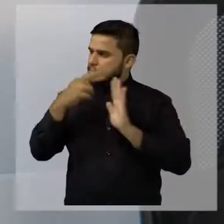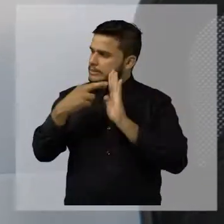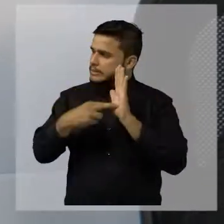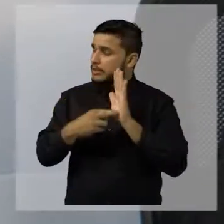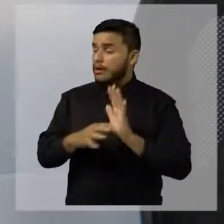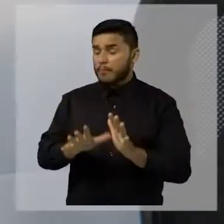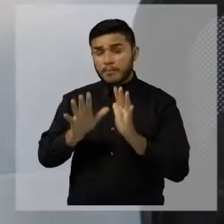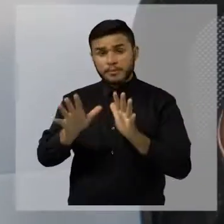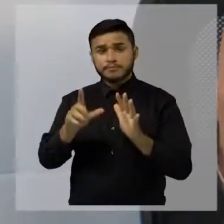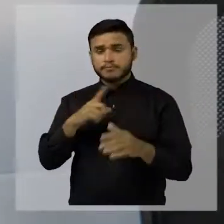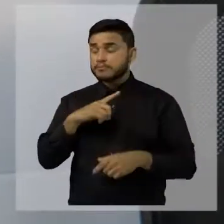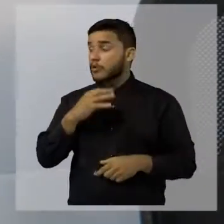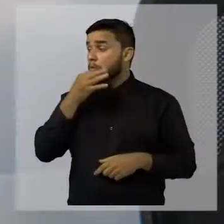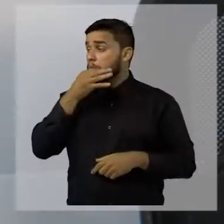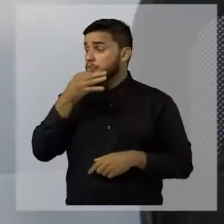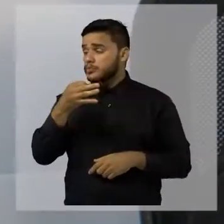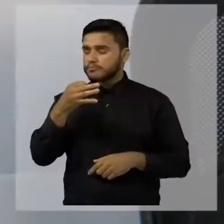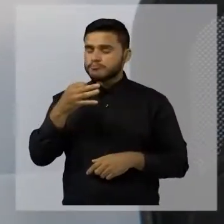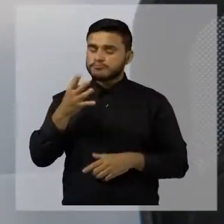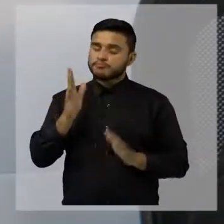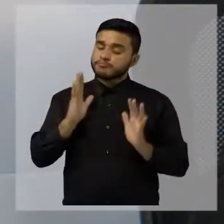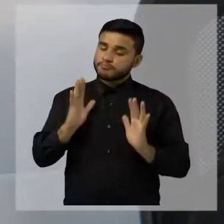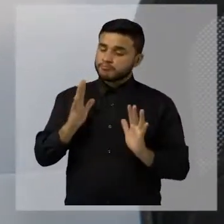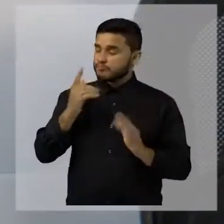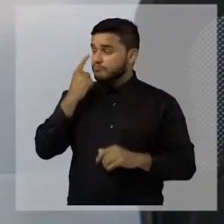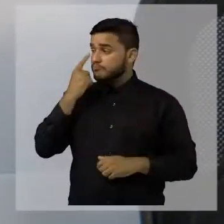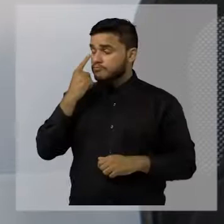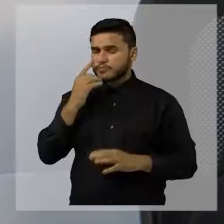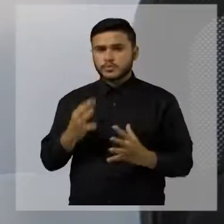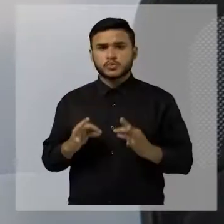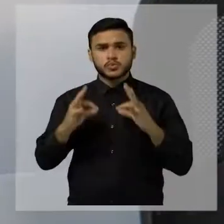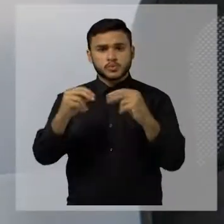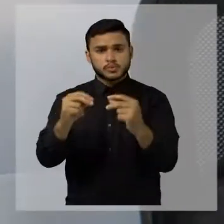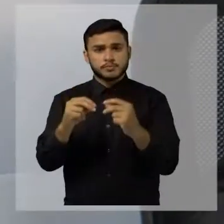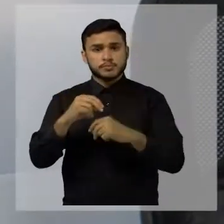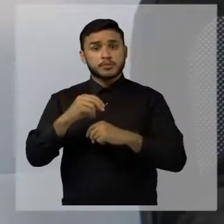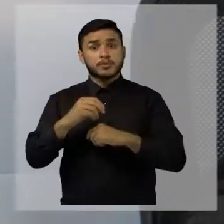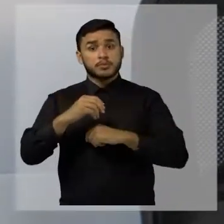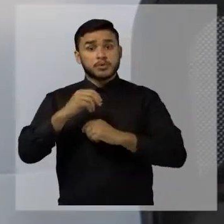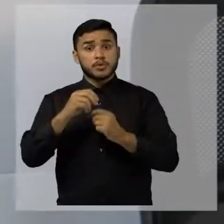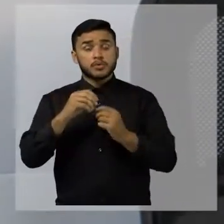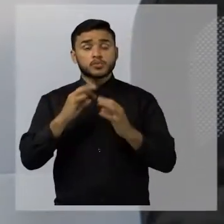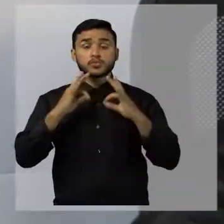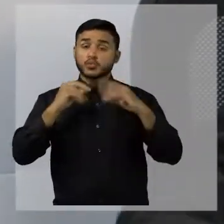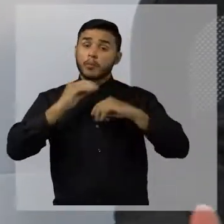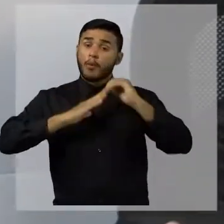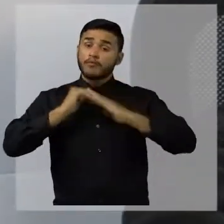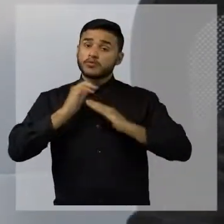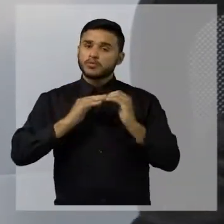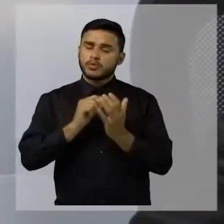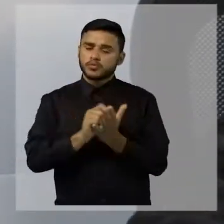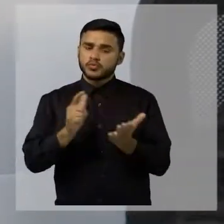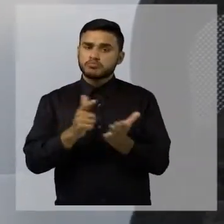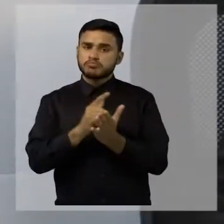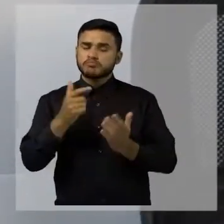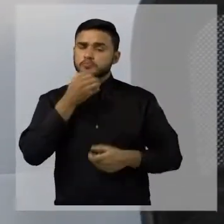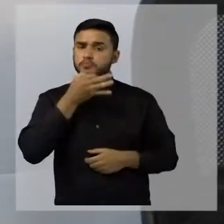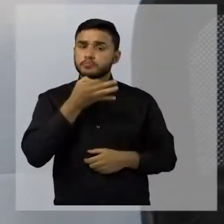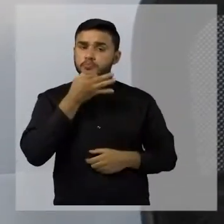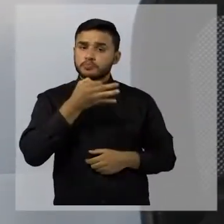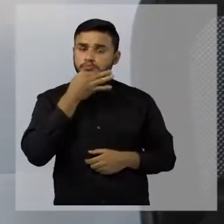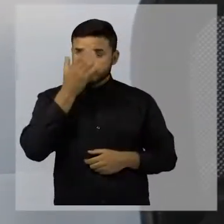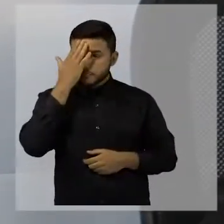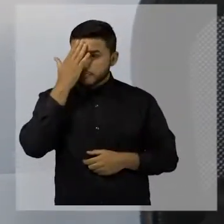principalmente, que é influenciada pelo mercado financeiro, tenta impor um ritmo mais acelerado